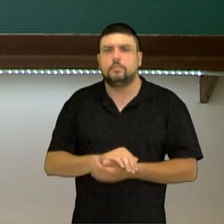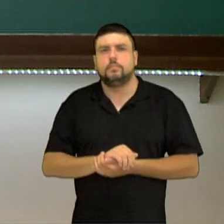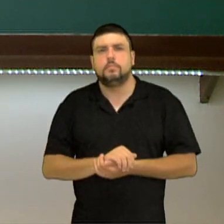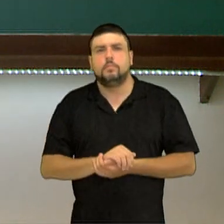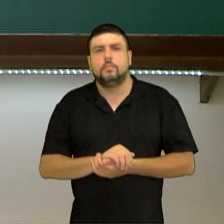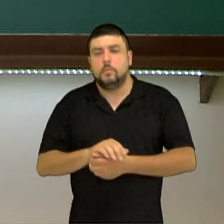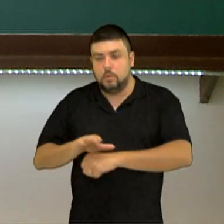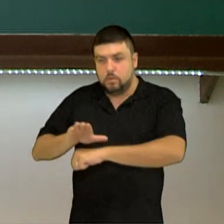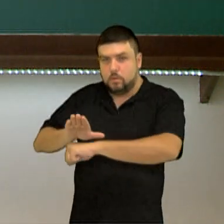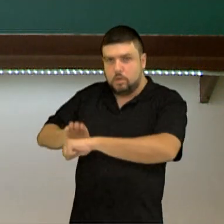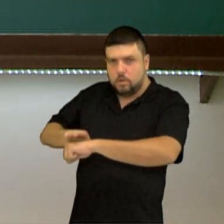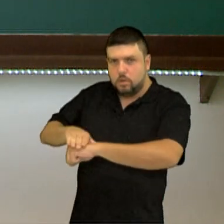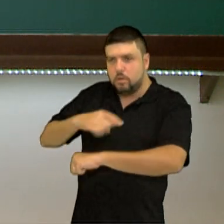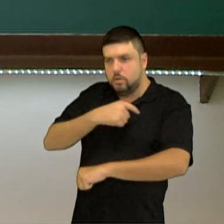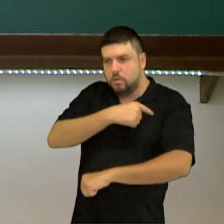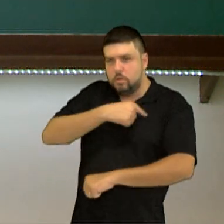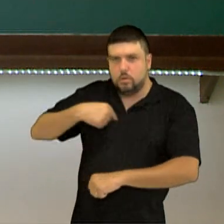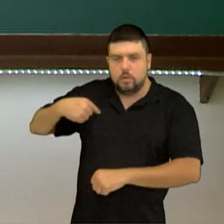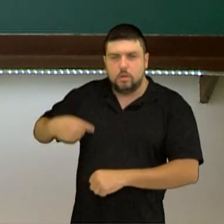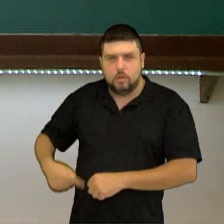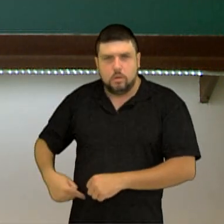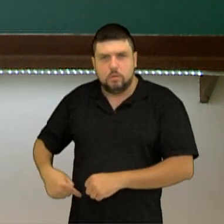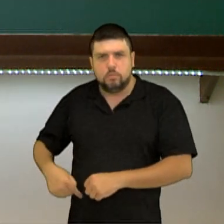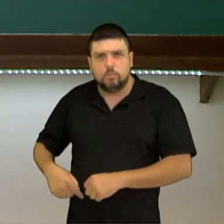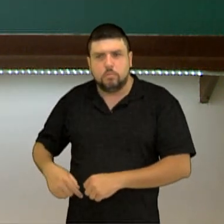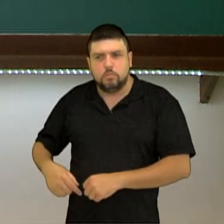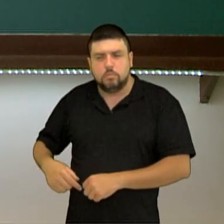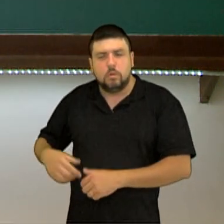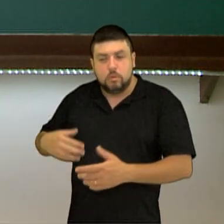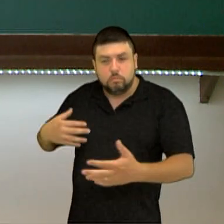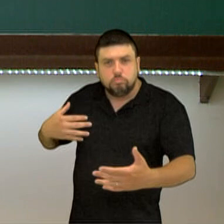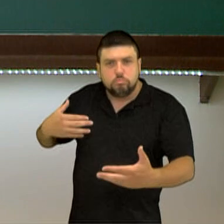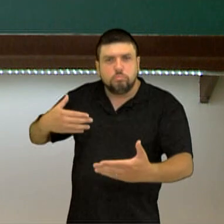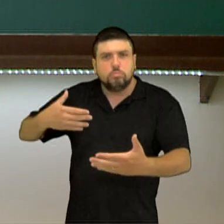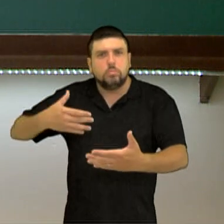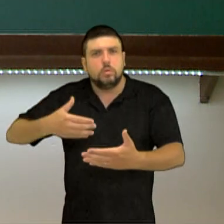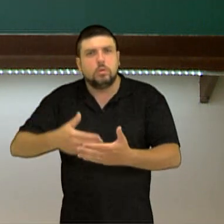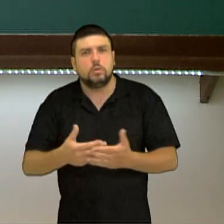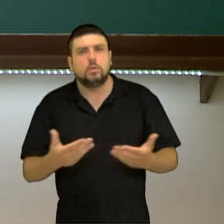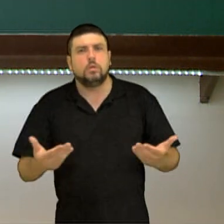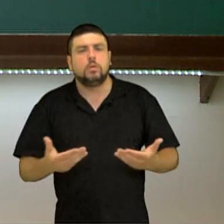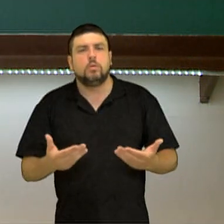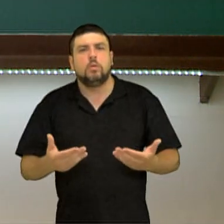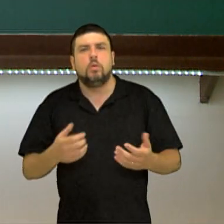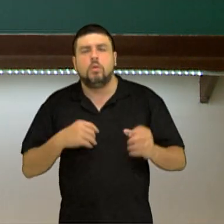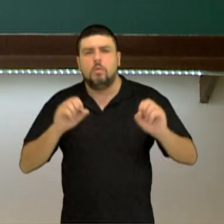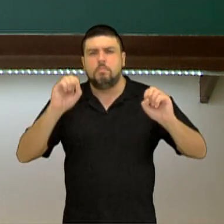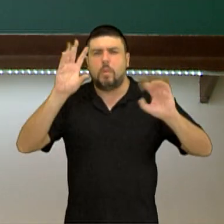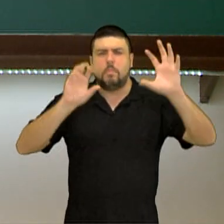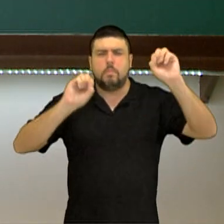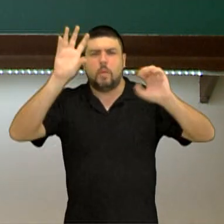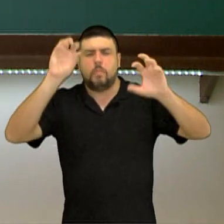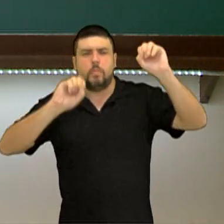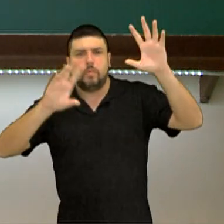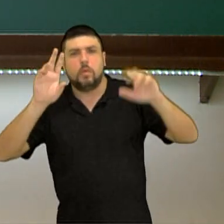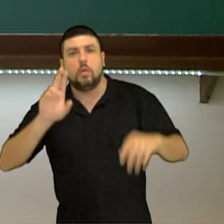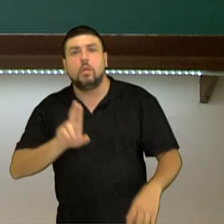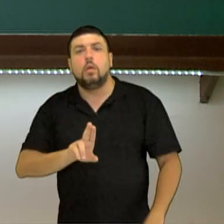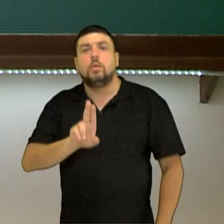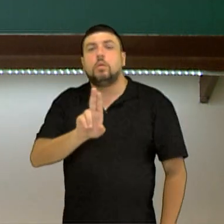criadores e de lá para cá a humanidade quis utilizar esse efeito em várias de